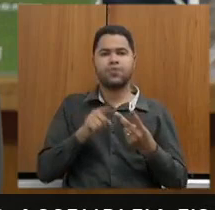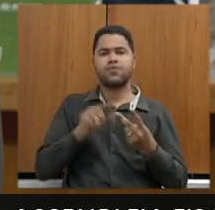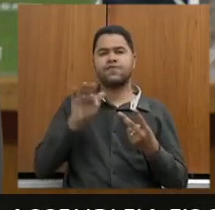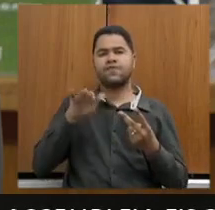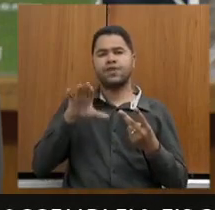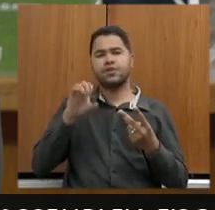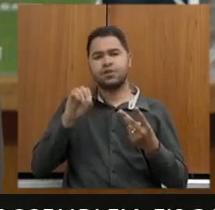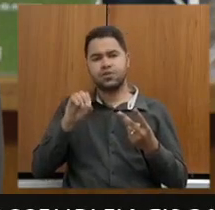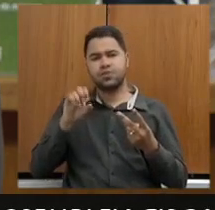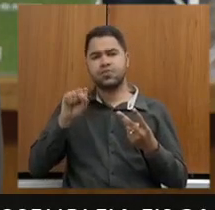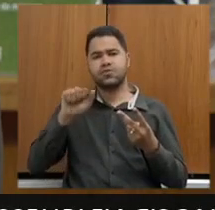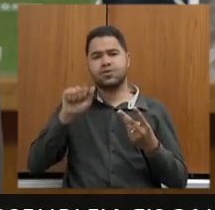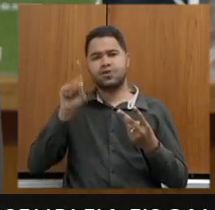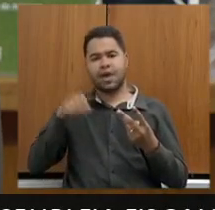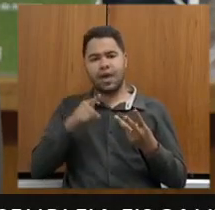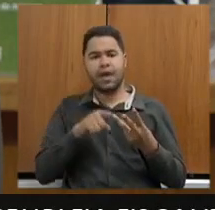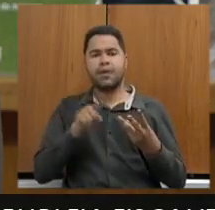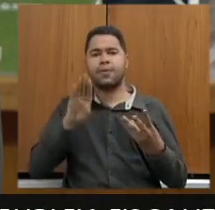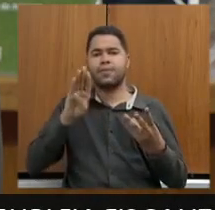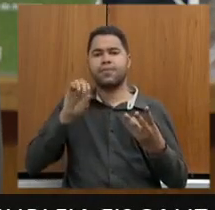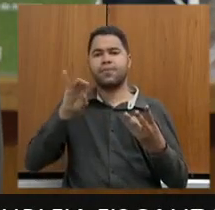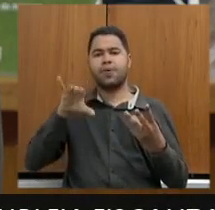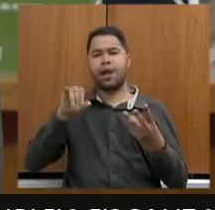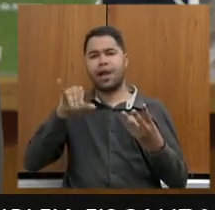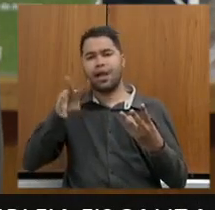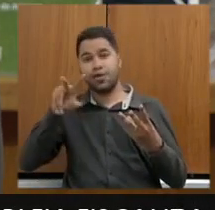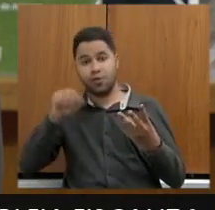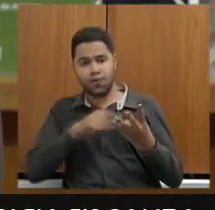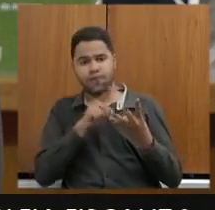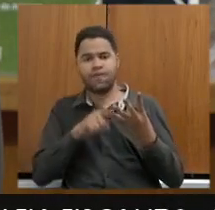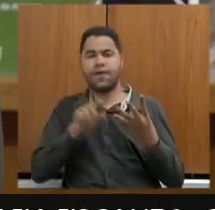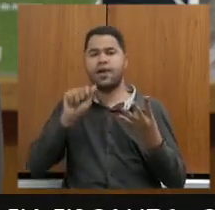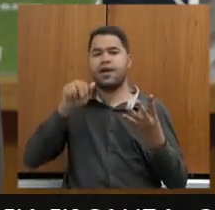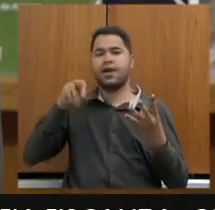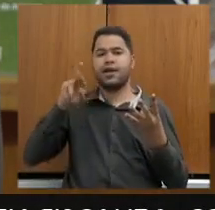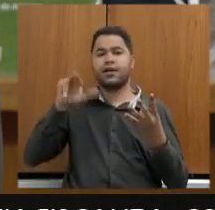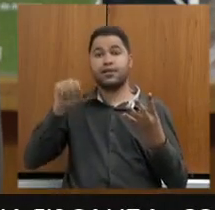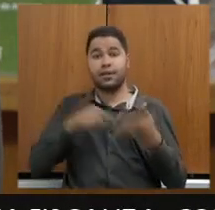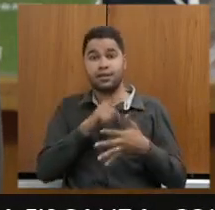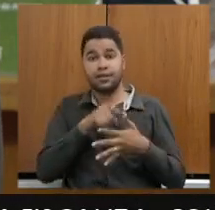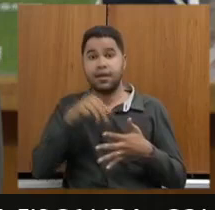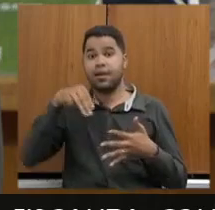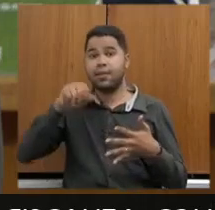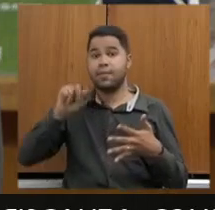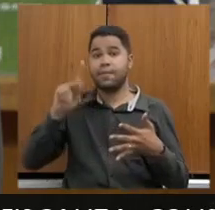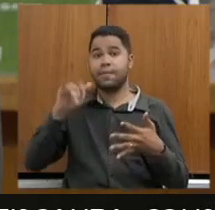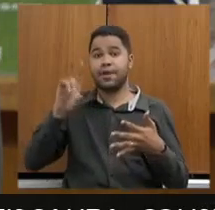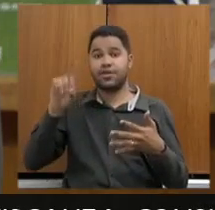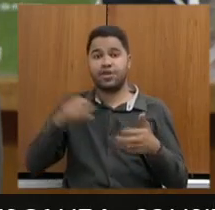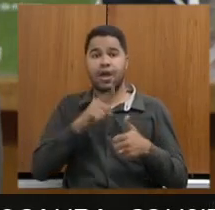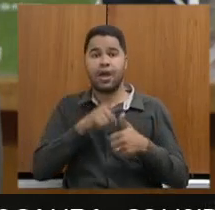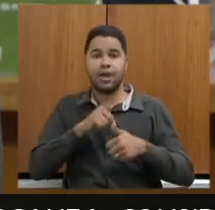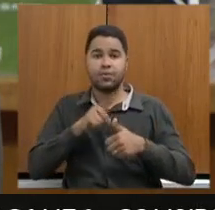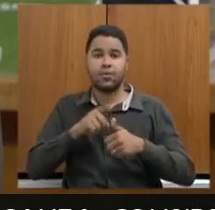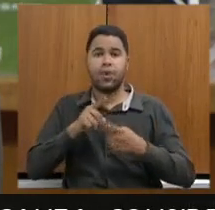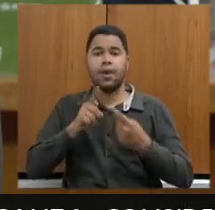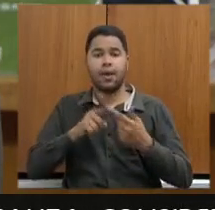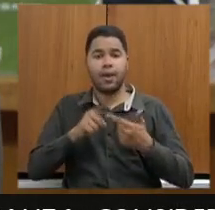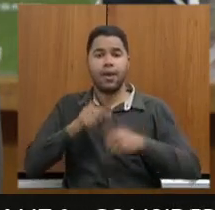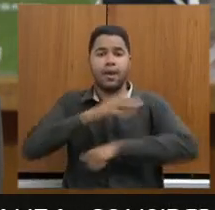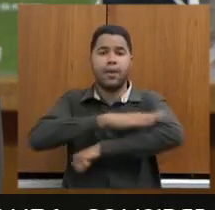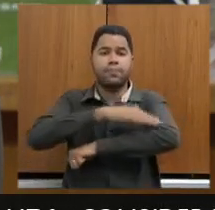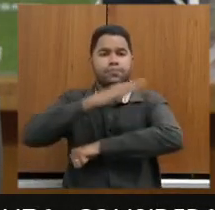Chegamos em Bocaiúva vamos chegar em Andradas vamos chegar em Machado vamos chegar em Brumadinho